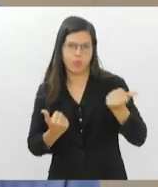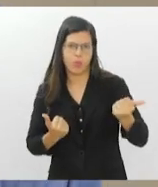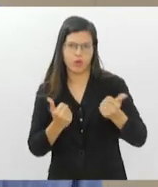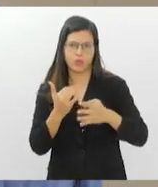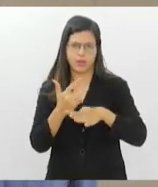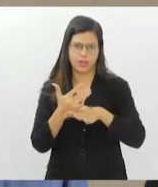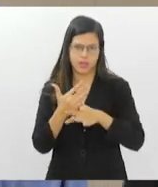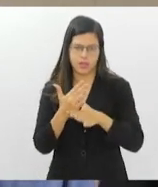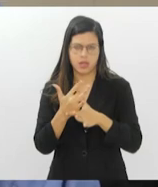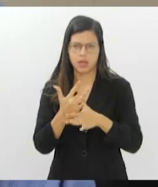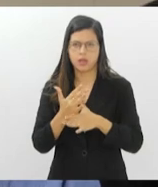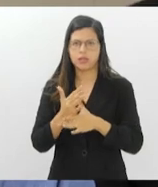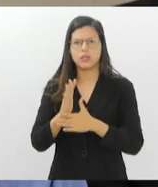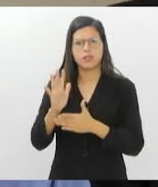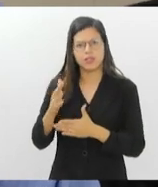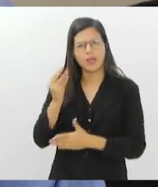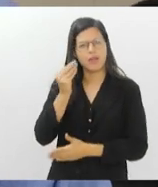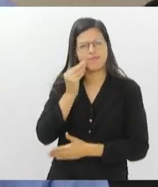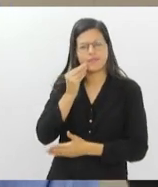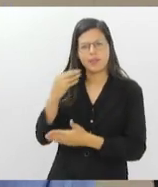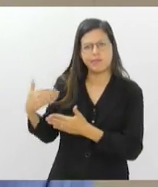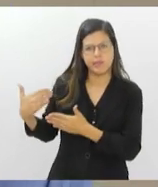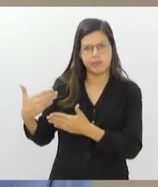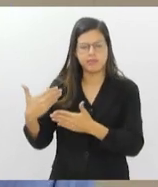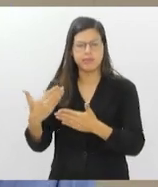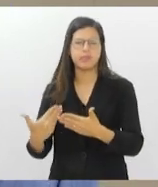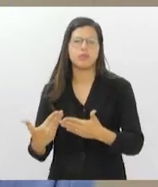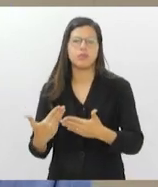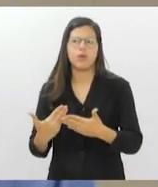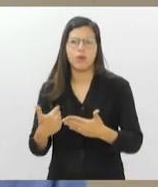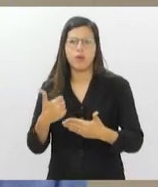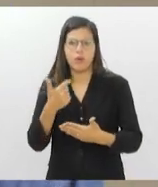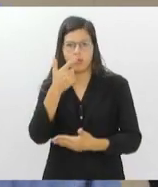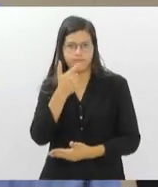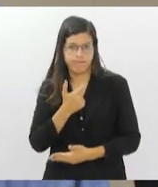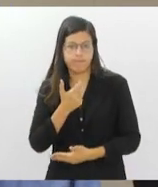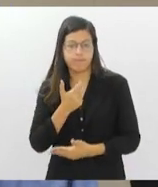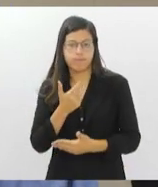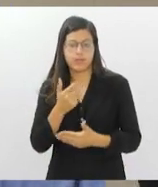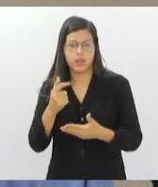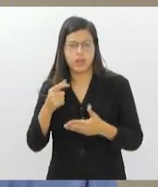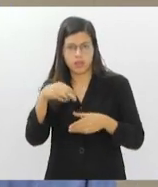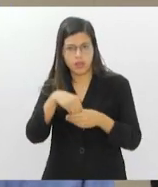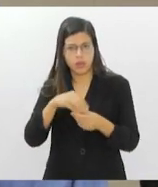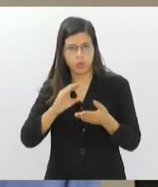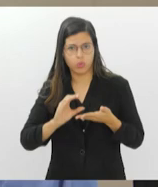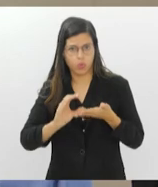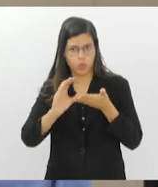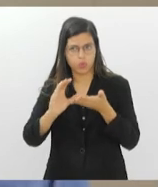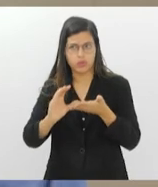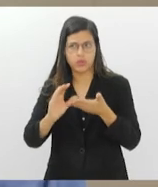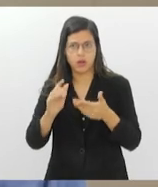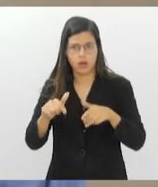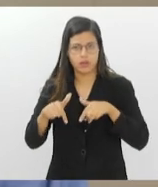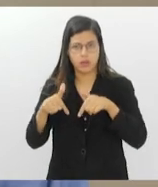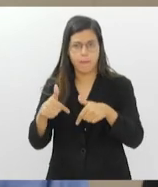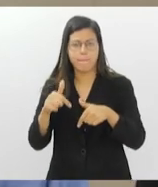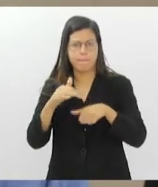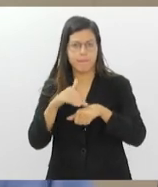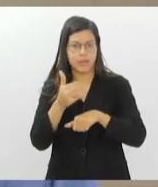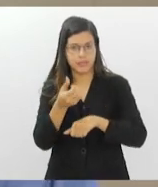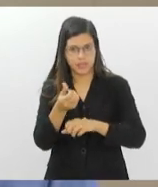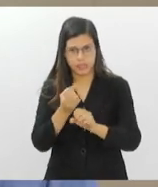A gente já vem tentando, aí, eu principalmente, dentro do conselho, venho atuante há um pouco mais de